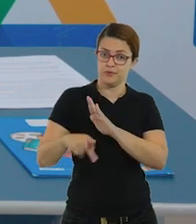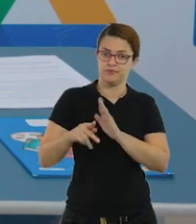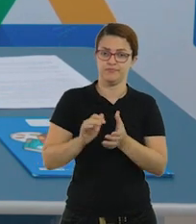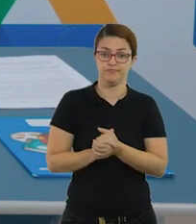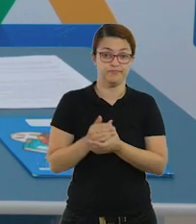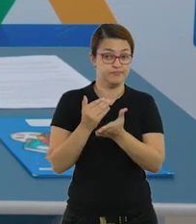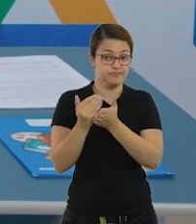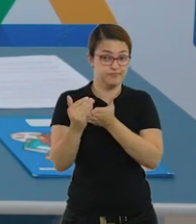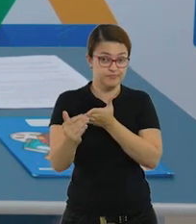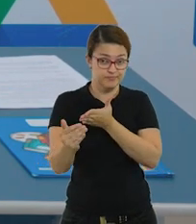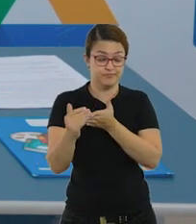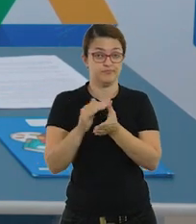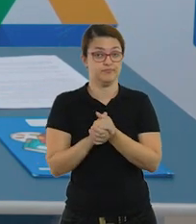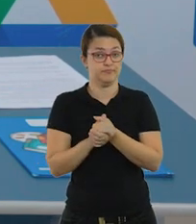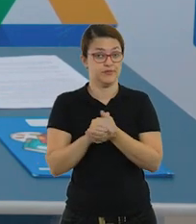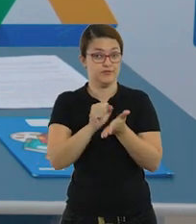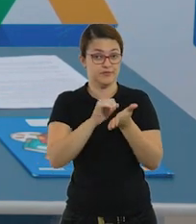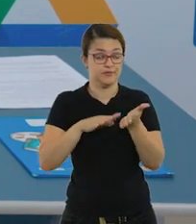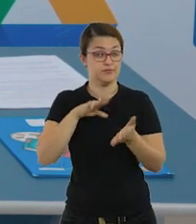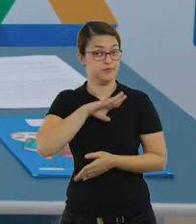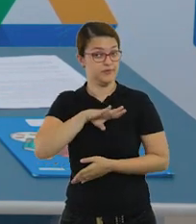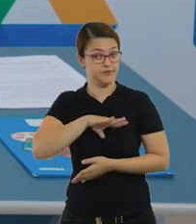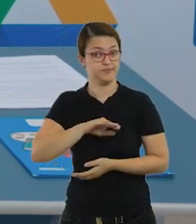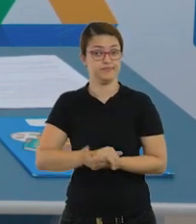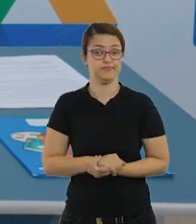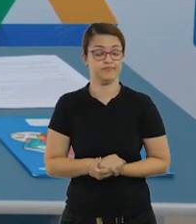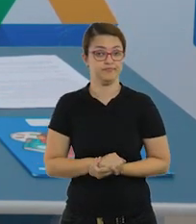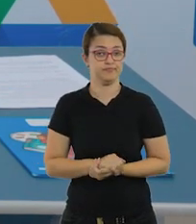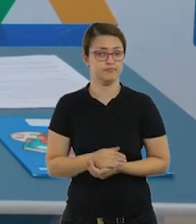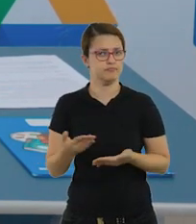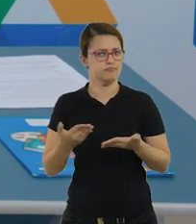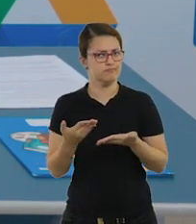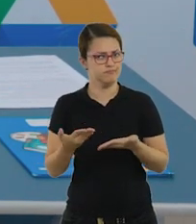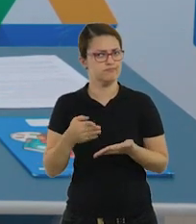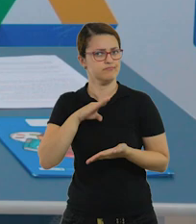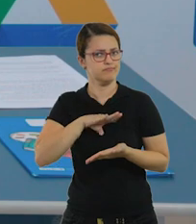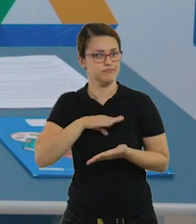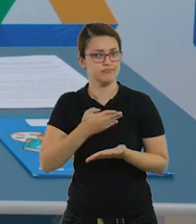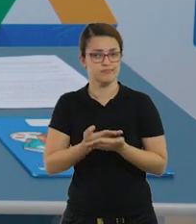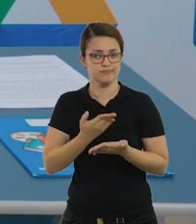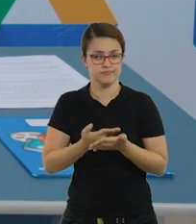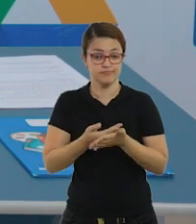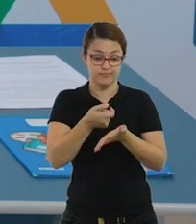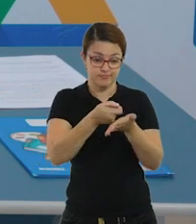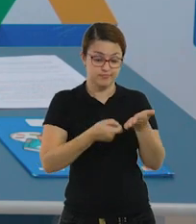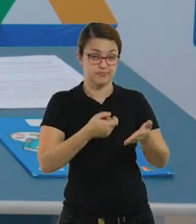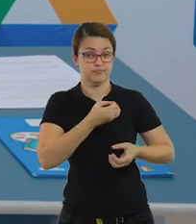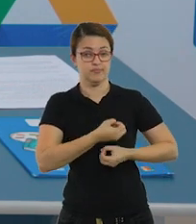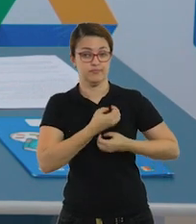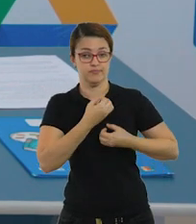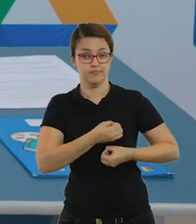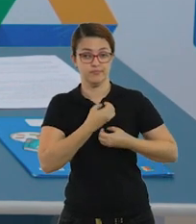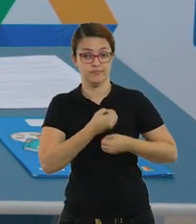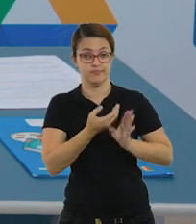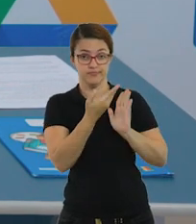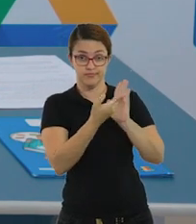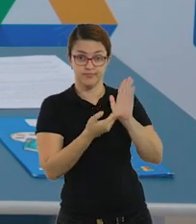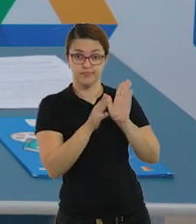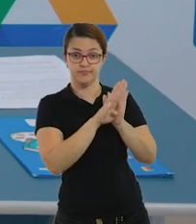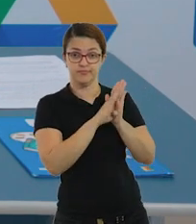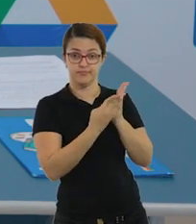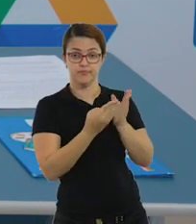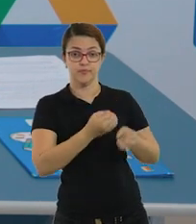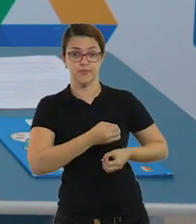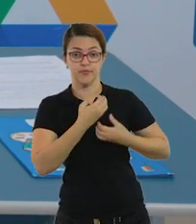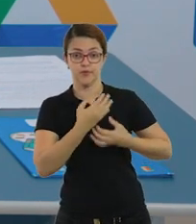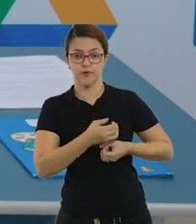Vamos iniciar pela disciplina de língua portuguesa. Bem, para a aula de português dessa semana, nós temos a leitura de um poema deste livro aqui, ó.